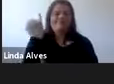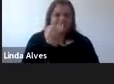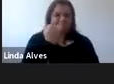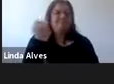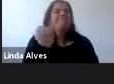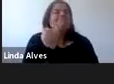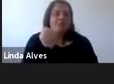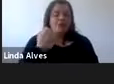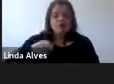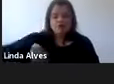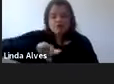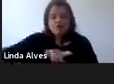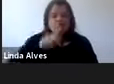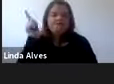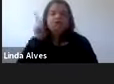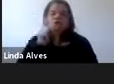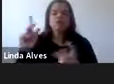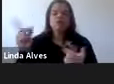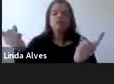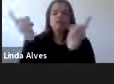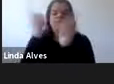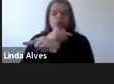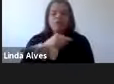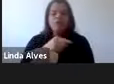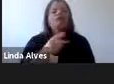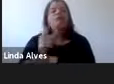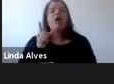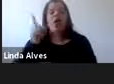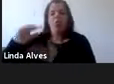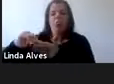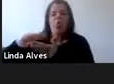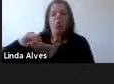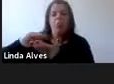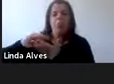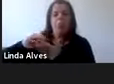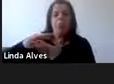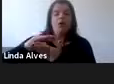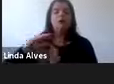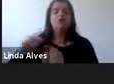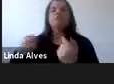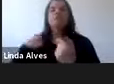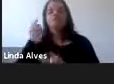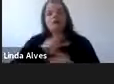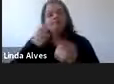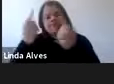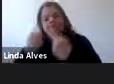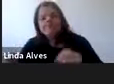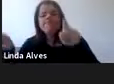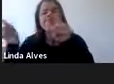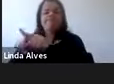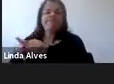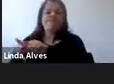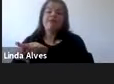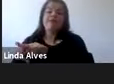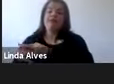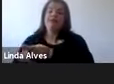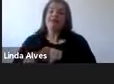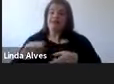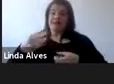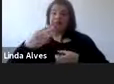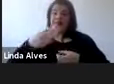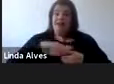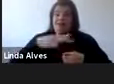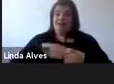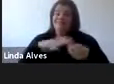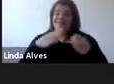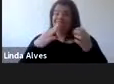nós conseguíssemos reverter a demissão dos trabalhadores lá na Renault. Mas o que a Volks nos propõe é uma situação assim muito delicada